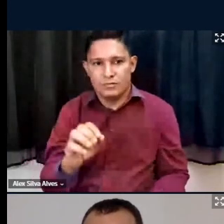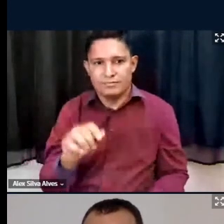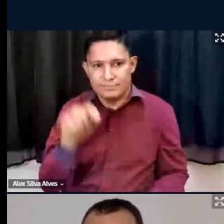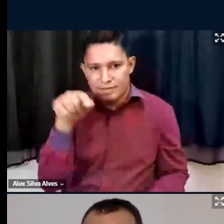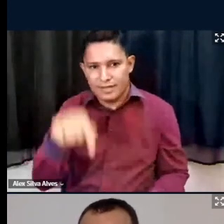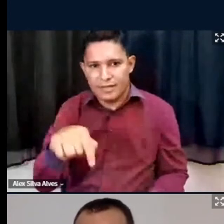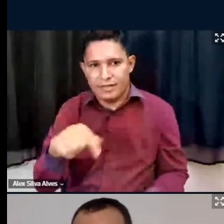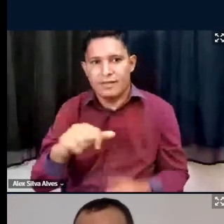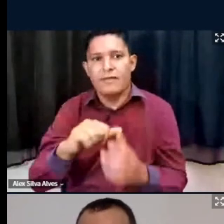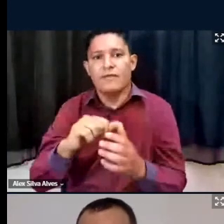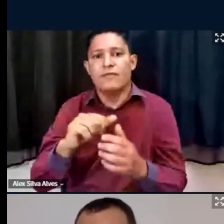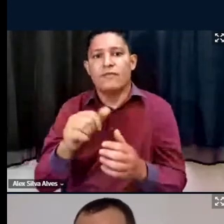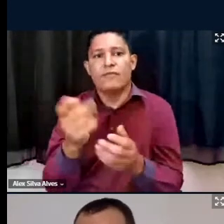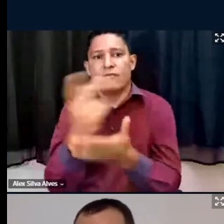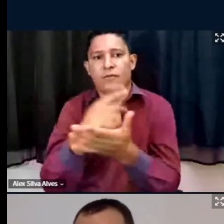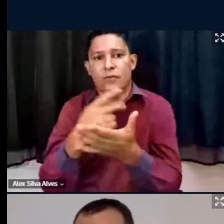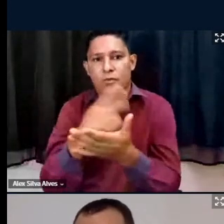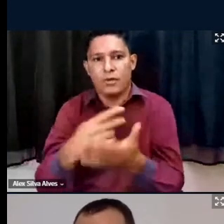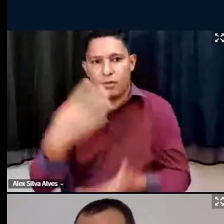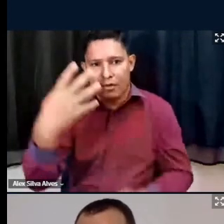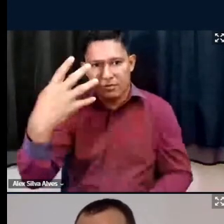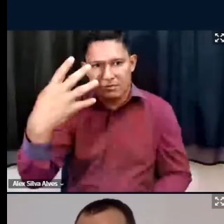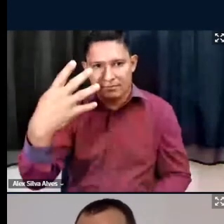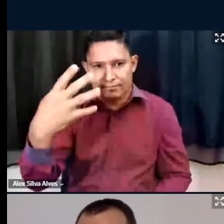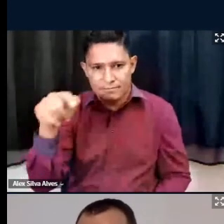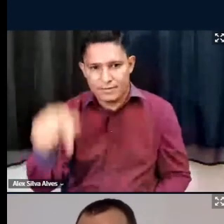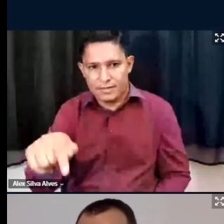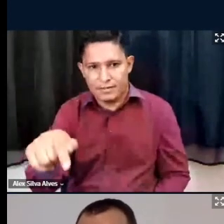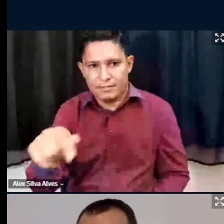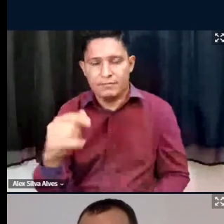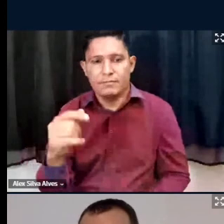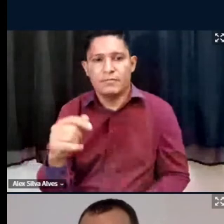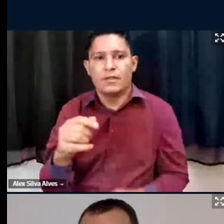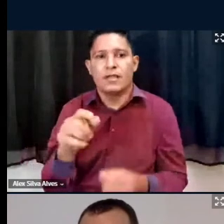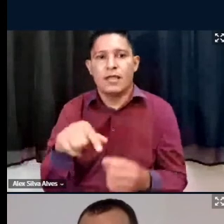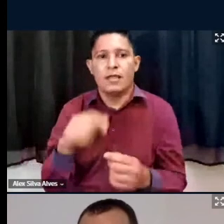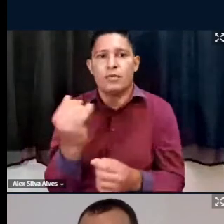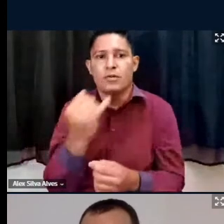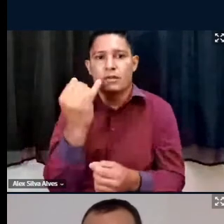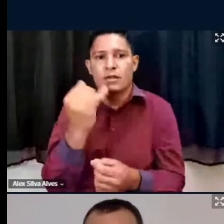Na verdade, é um pequeno erro, era para ser digitação.